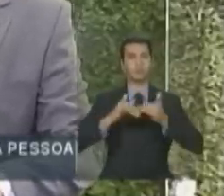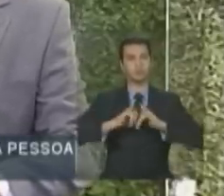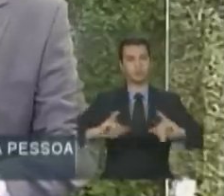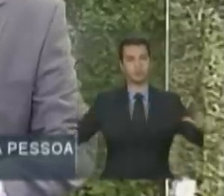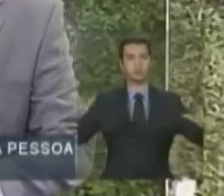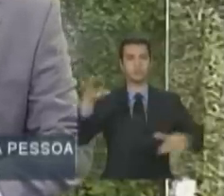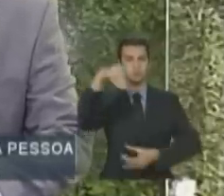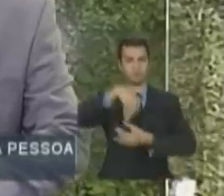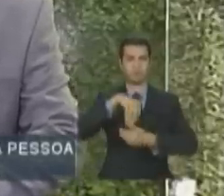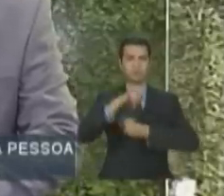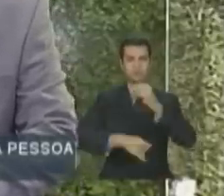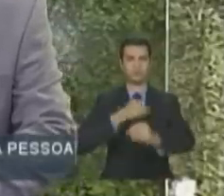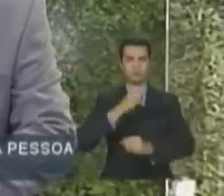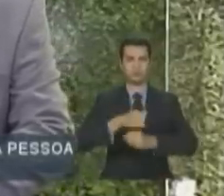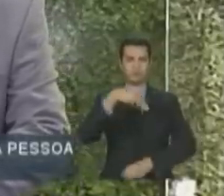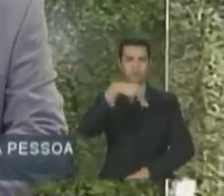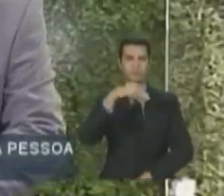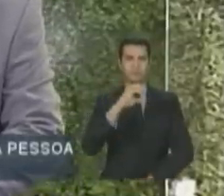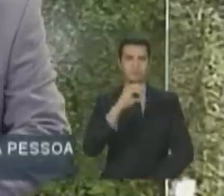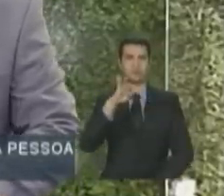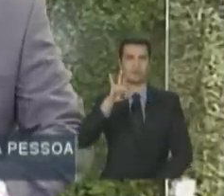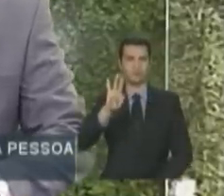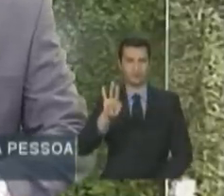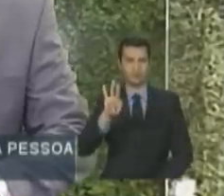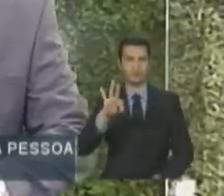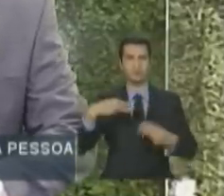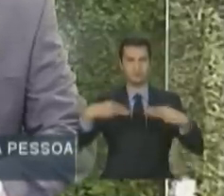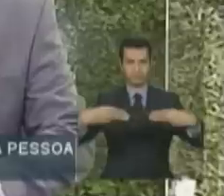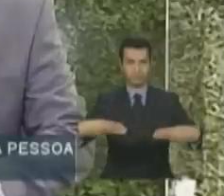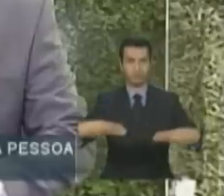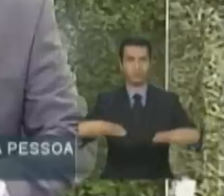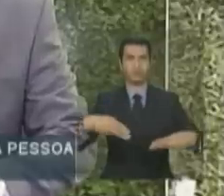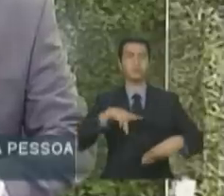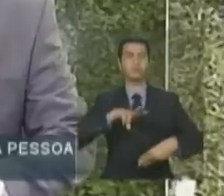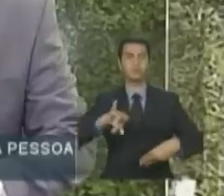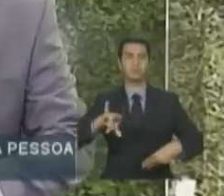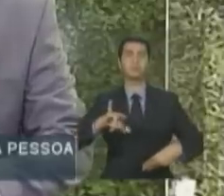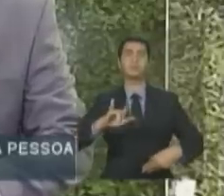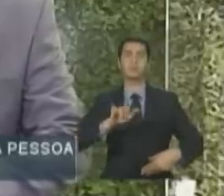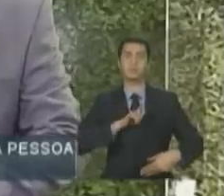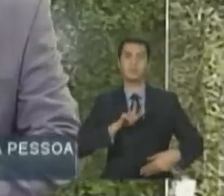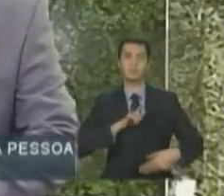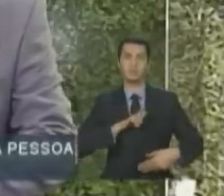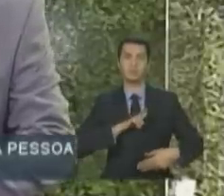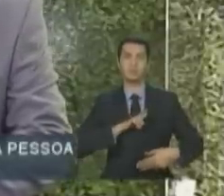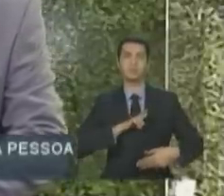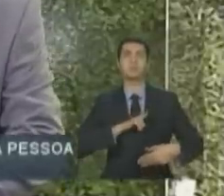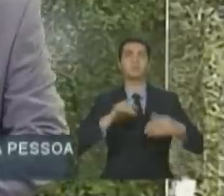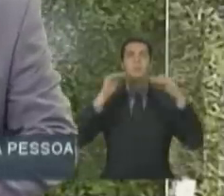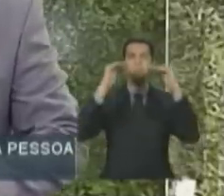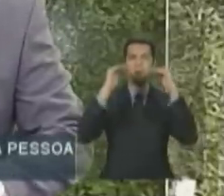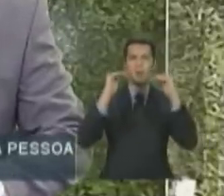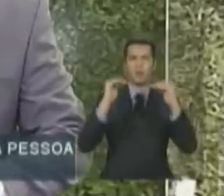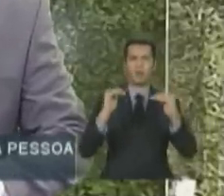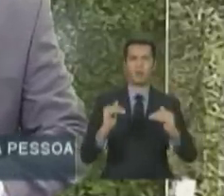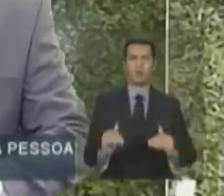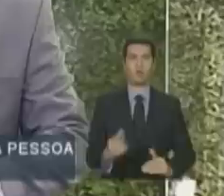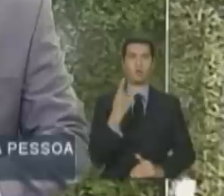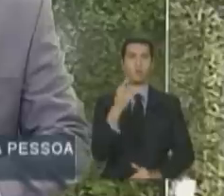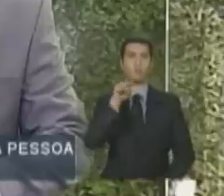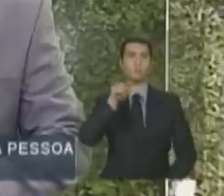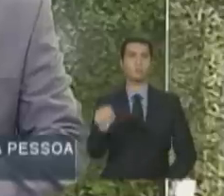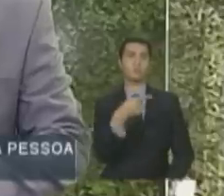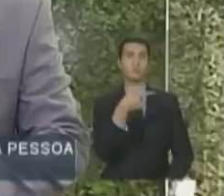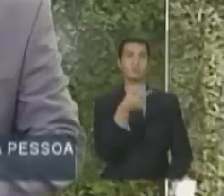do MCT, de um catálogo com mais de 1.200 produtos, para que as pessoas